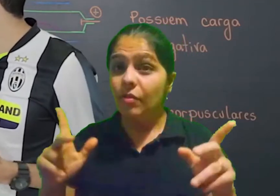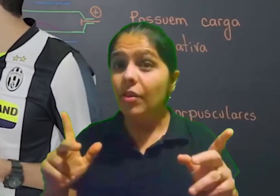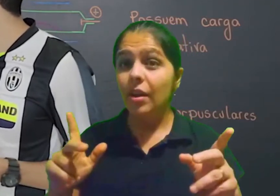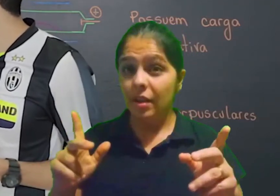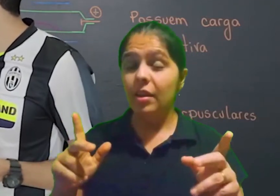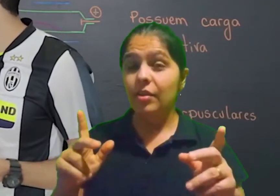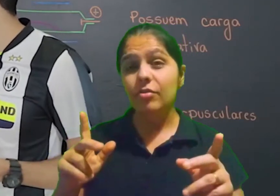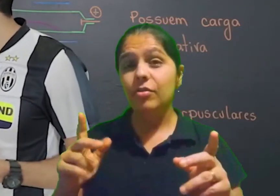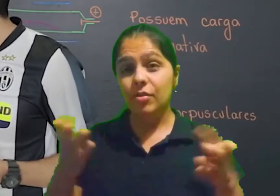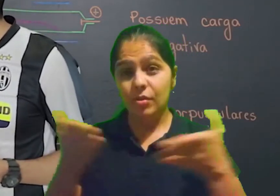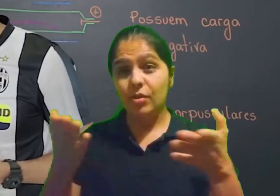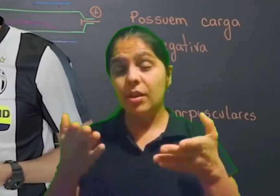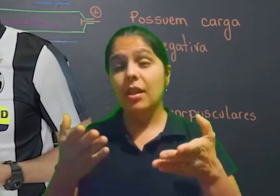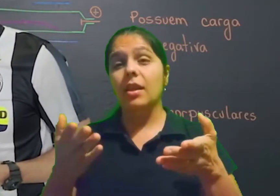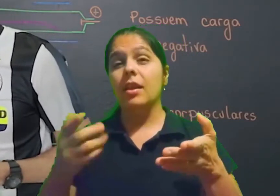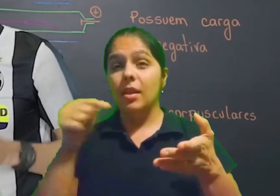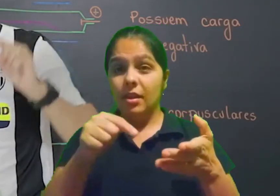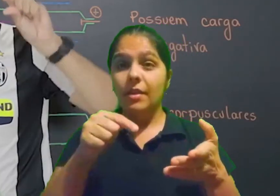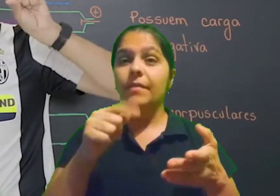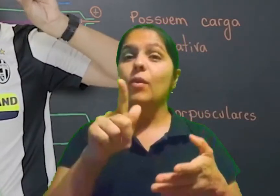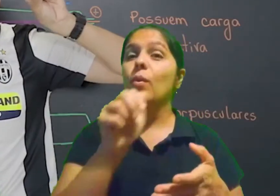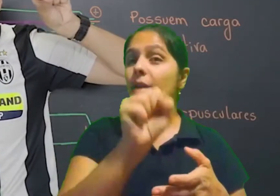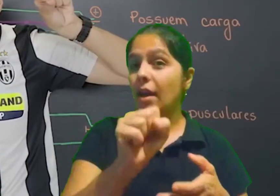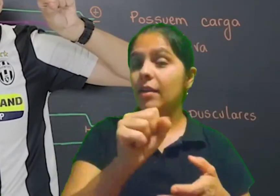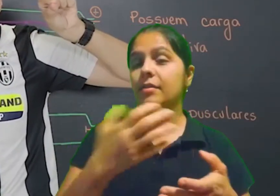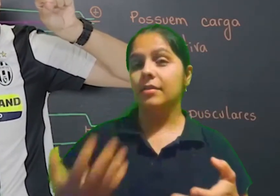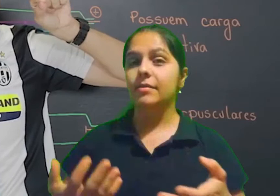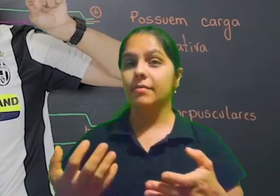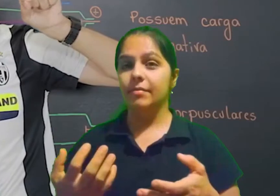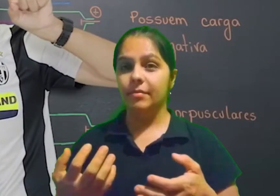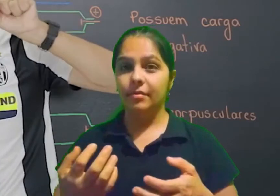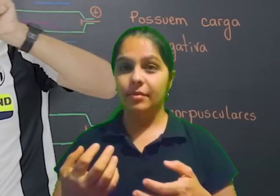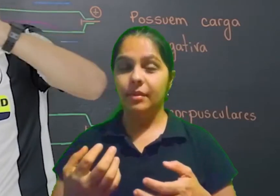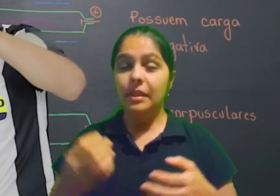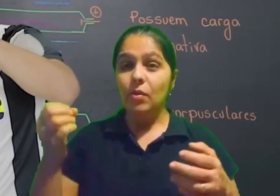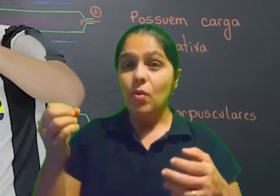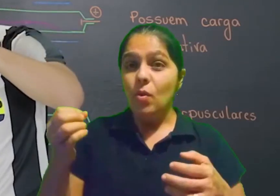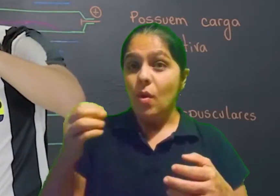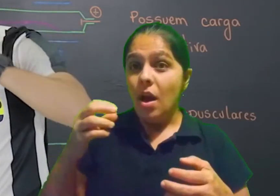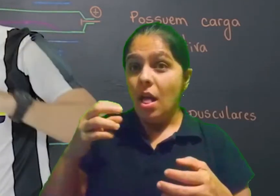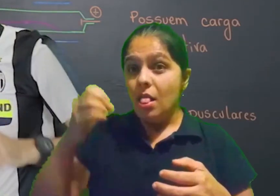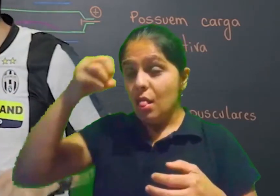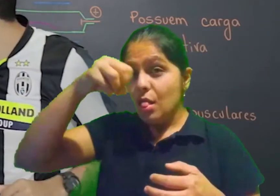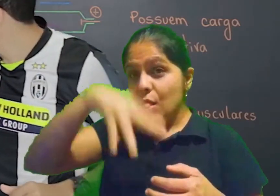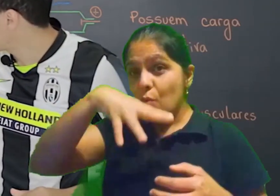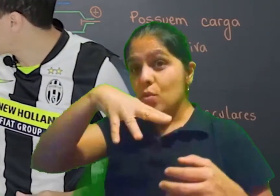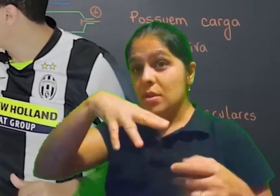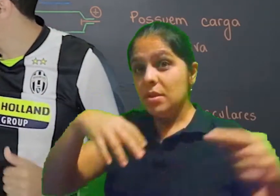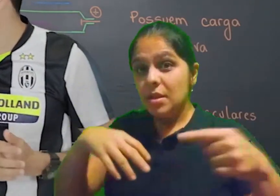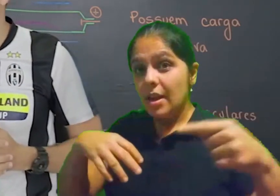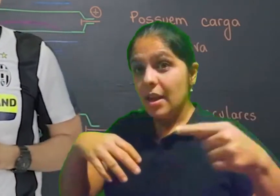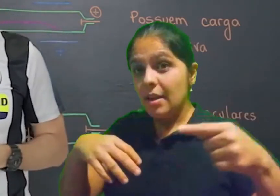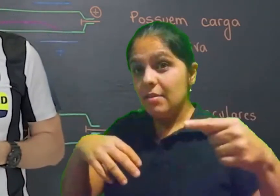um gás rarefeito e aí a luz surge um feixe de luz do polo negativo